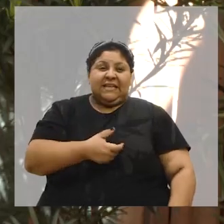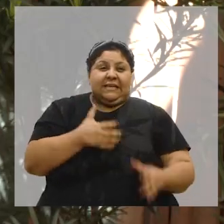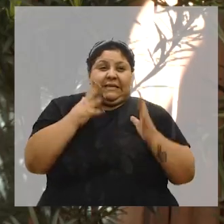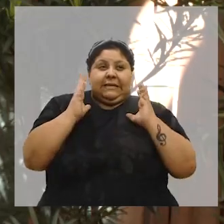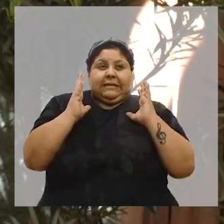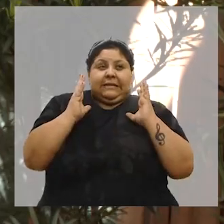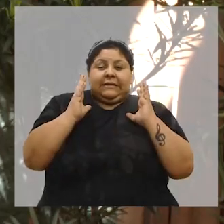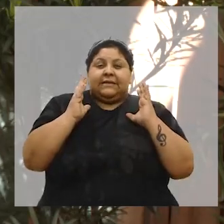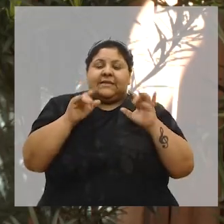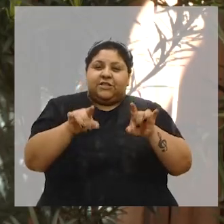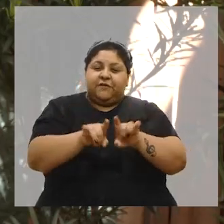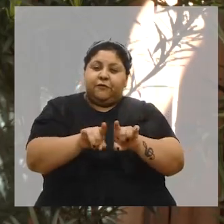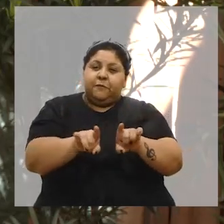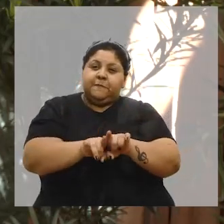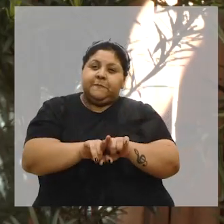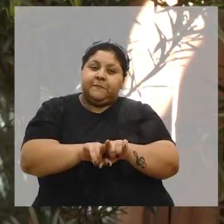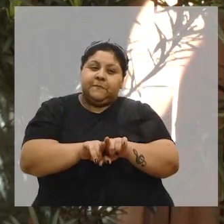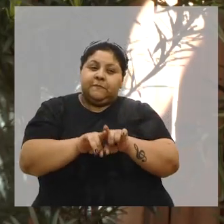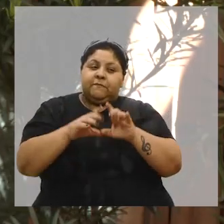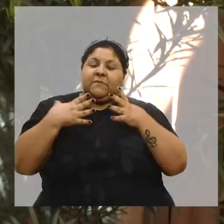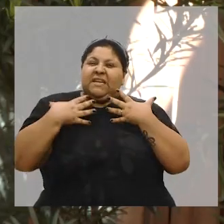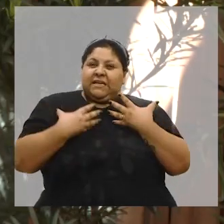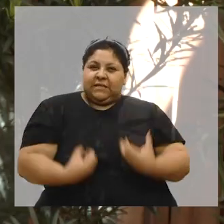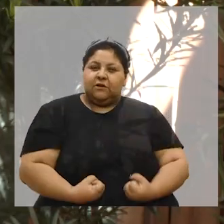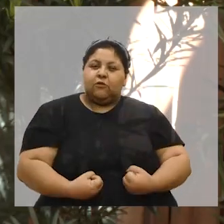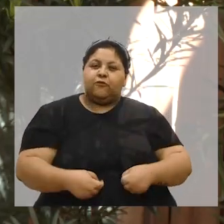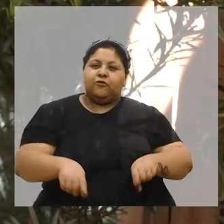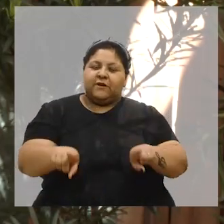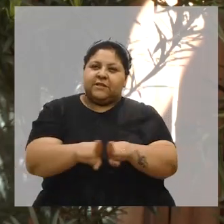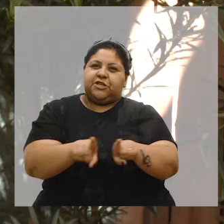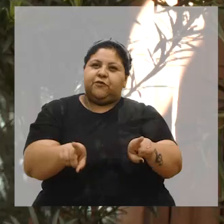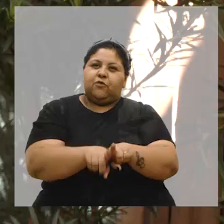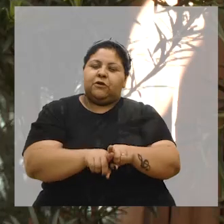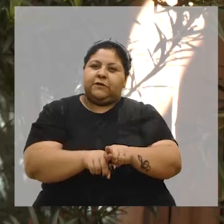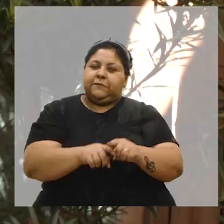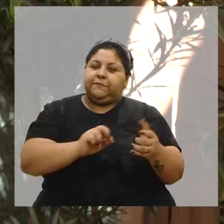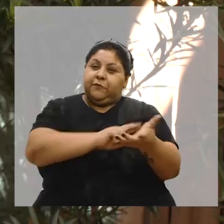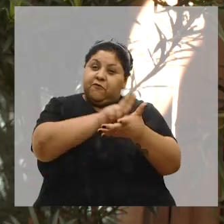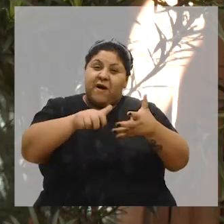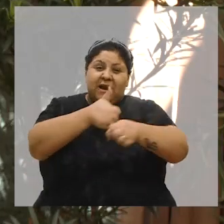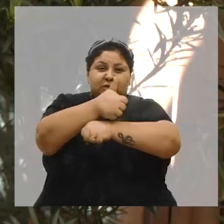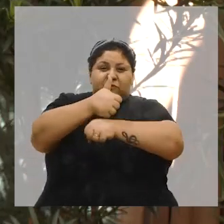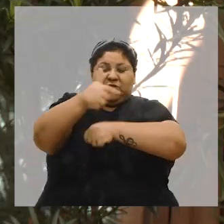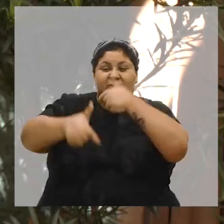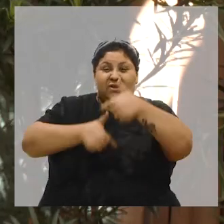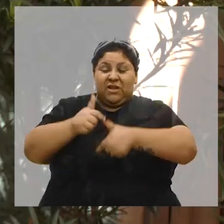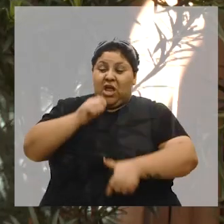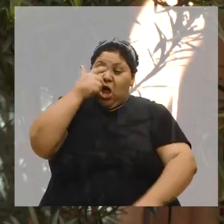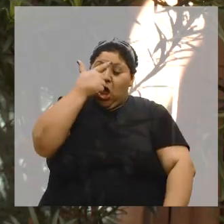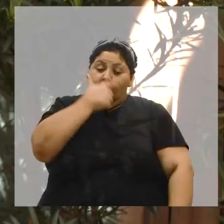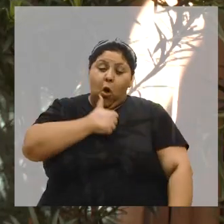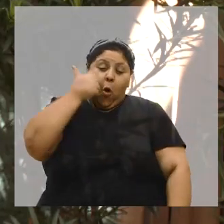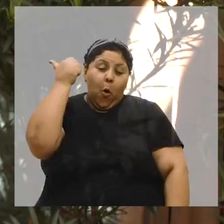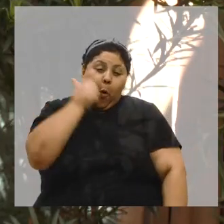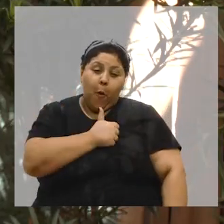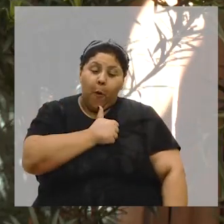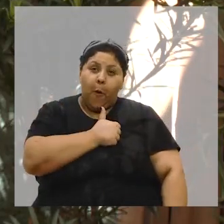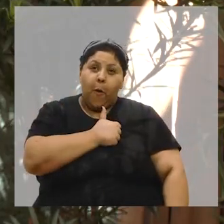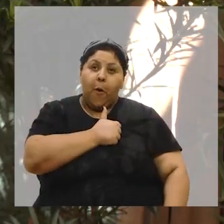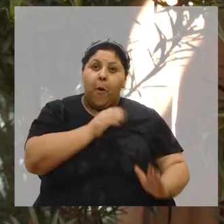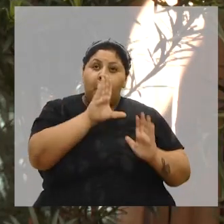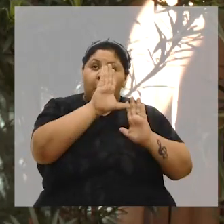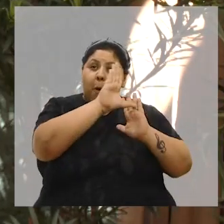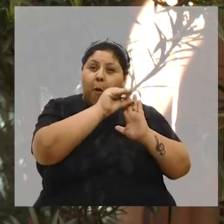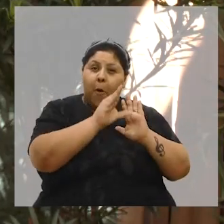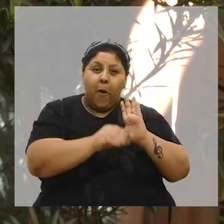muito desgastante. E agora, com essa mudança de várias profissões e várias carreiras, eu acho que a mulher